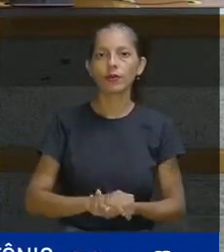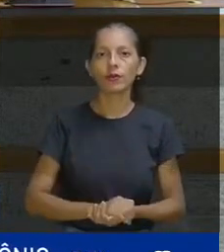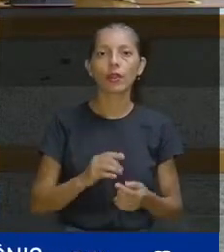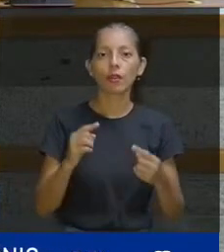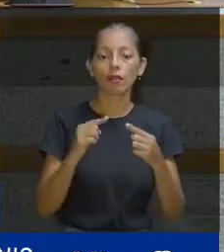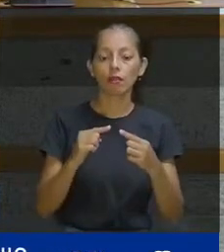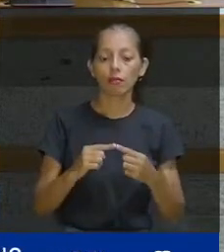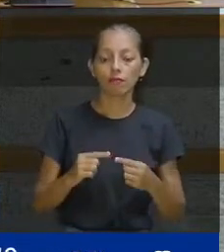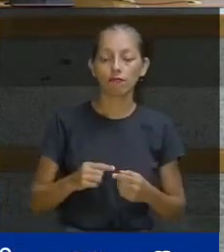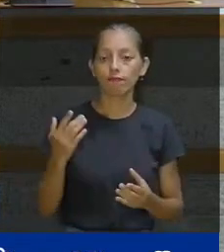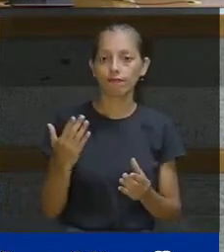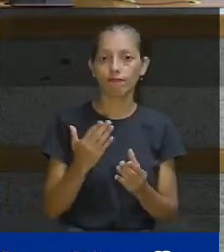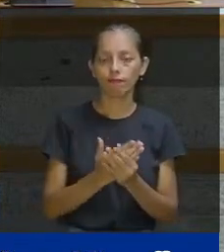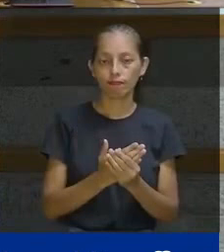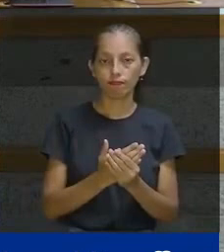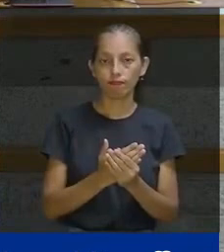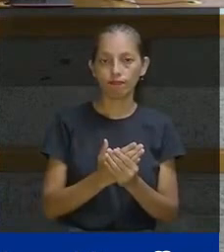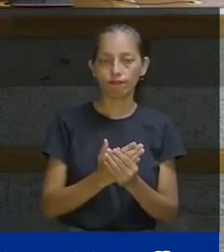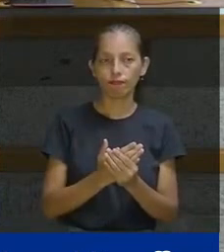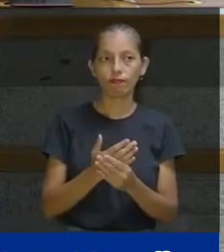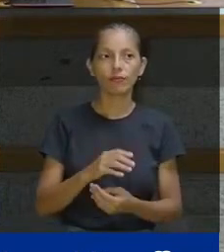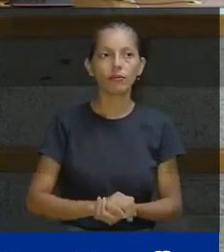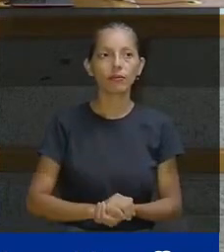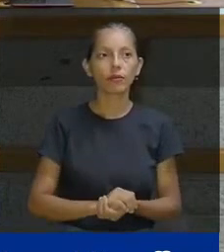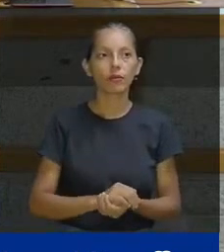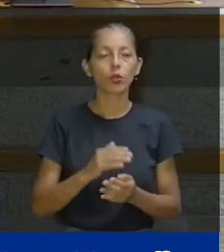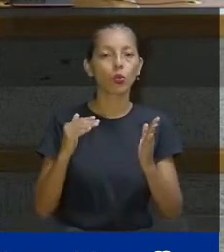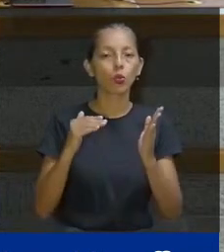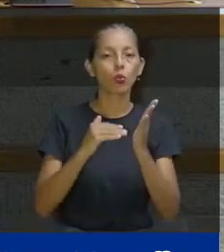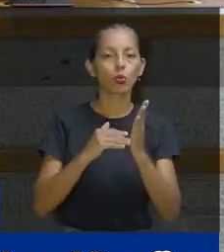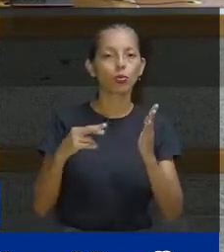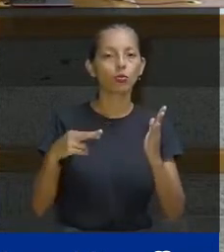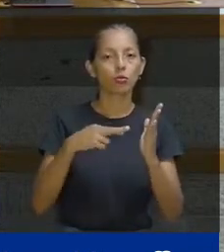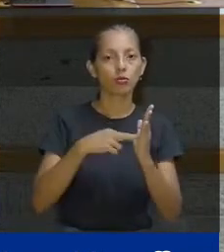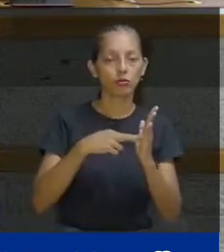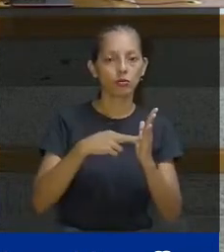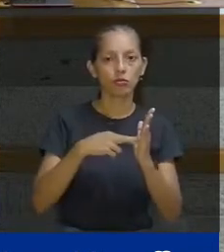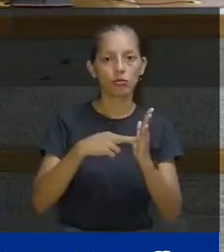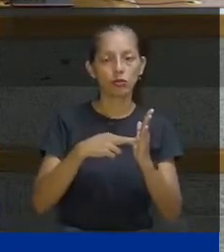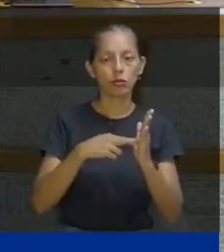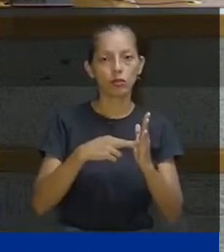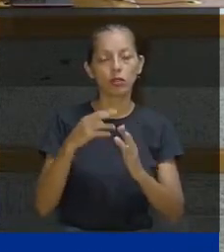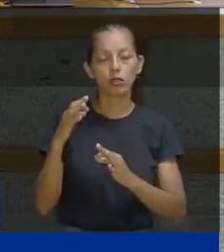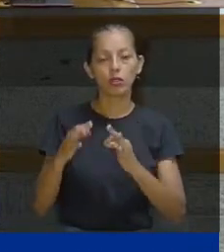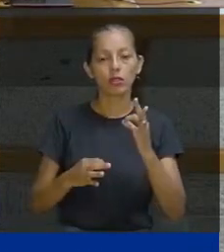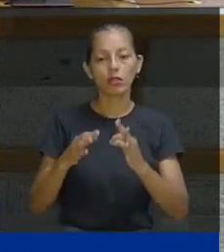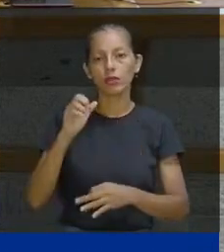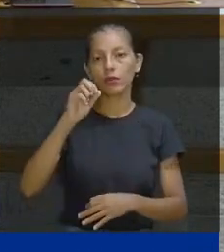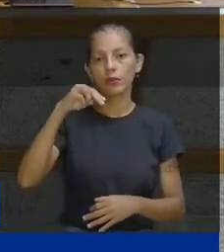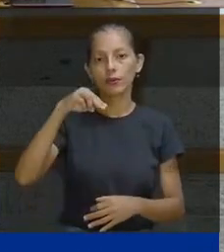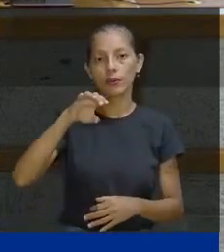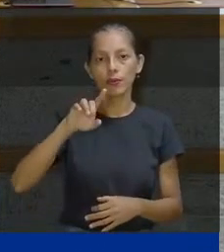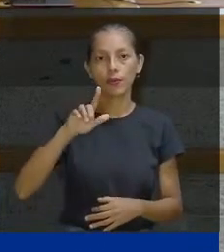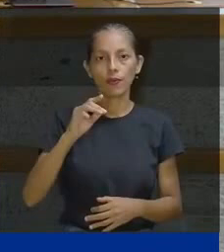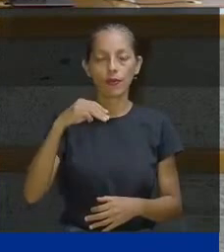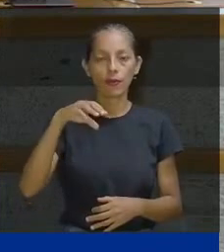cujo relator foi o juiz Anselmo Gonçalves. E a data da publicação do acórdão foi no